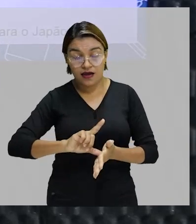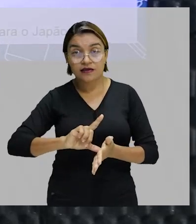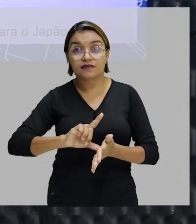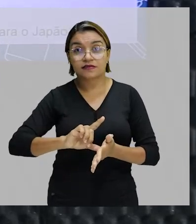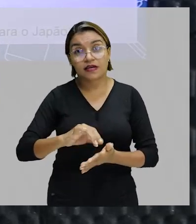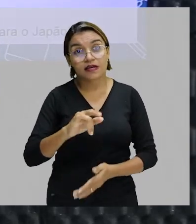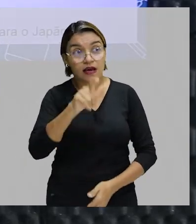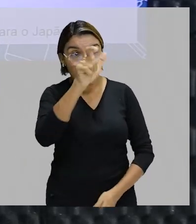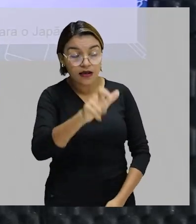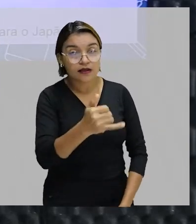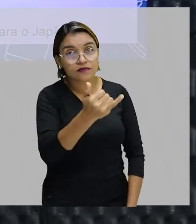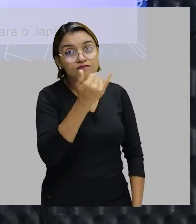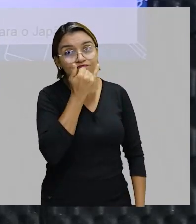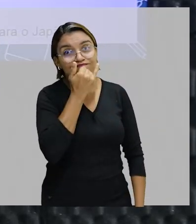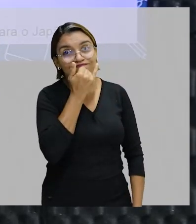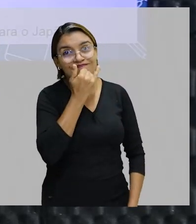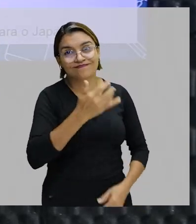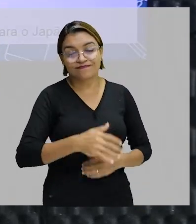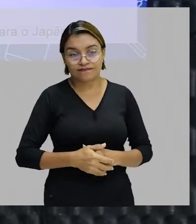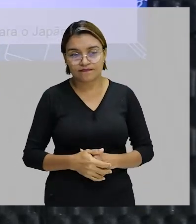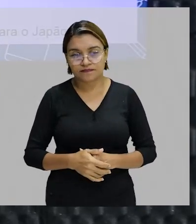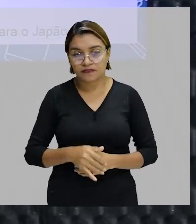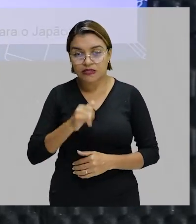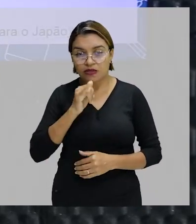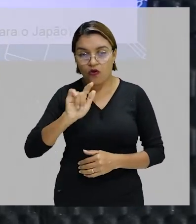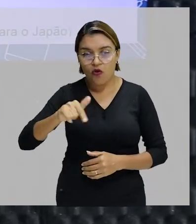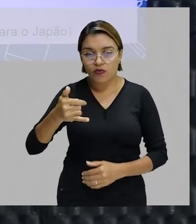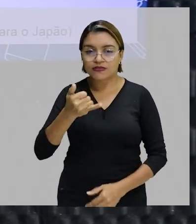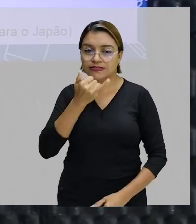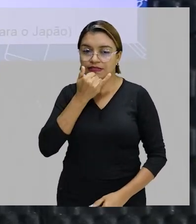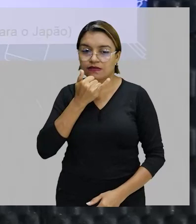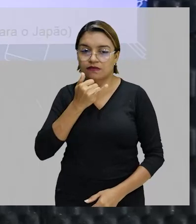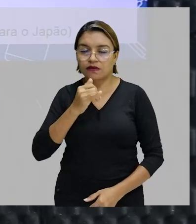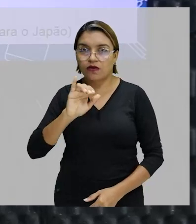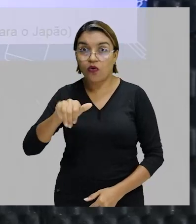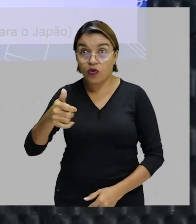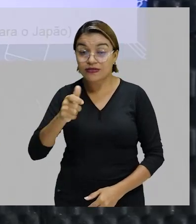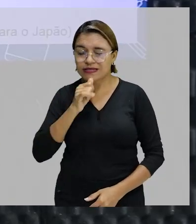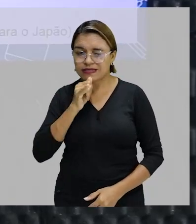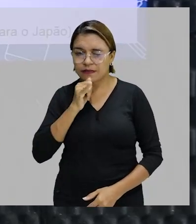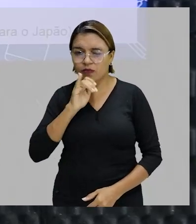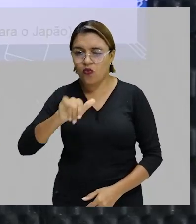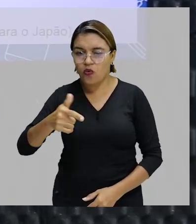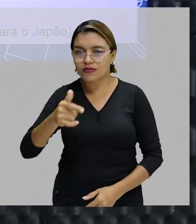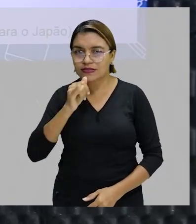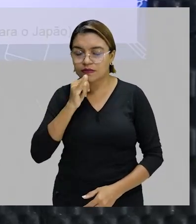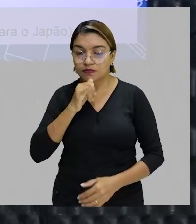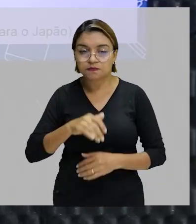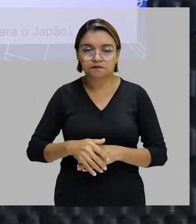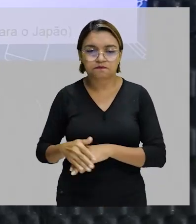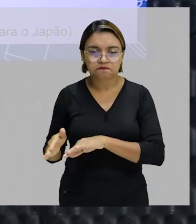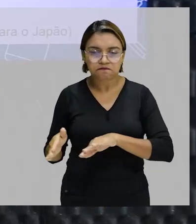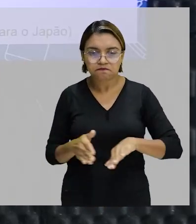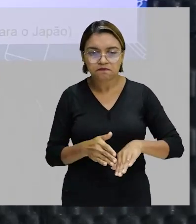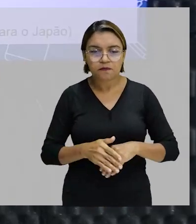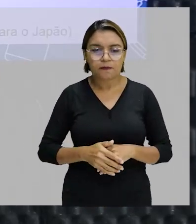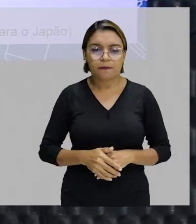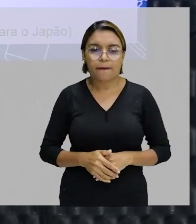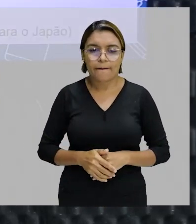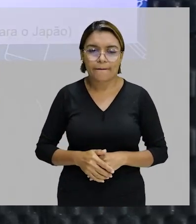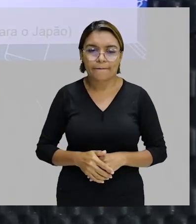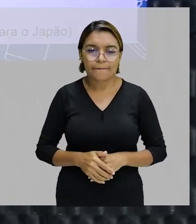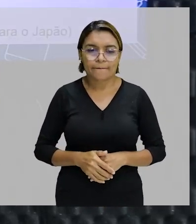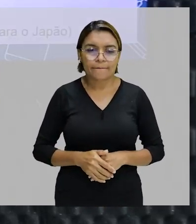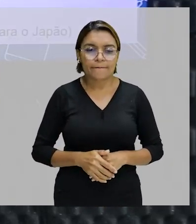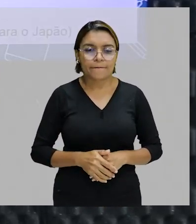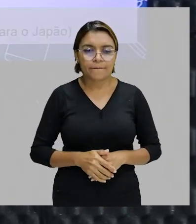se desculpasse. No exemplo de baixo, Josh had finished the dinner by the time his wife came